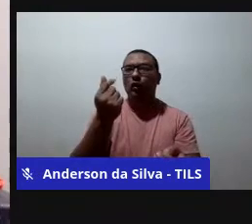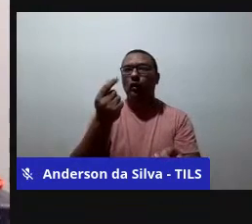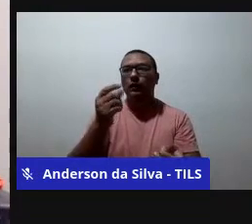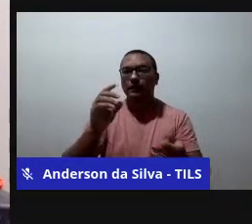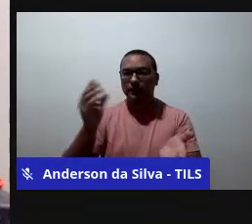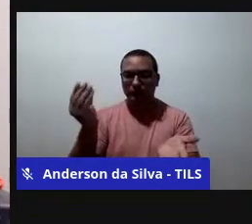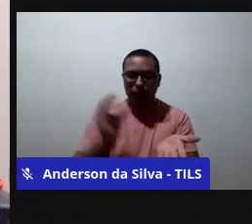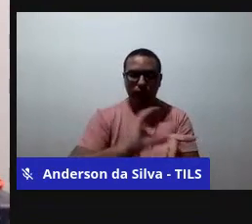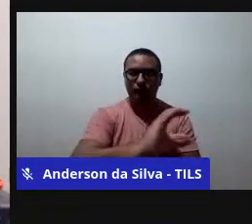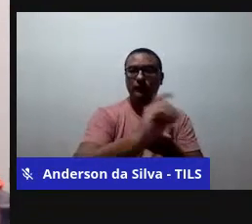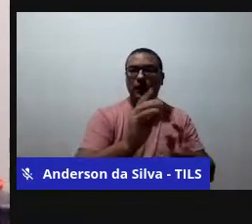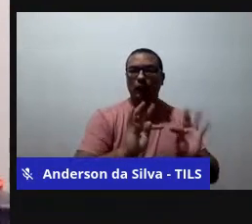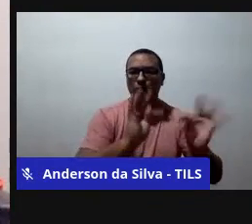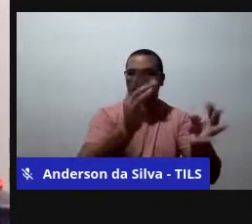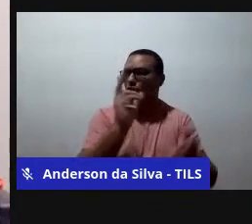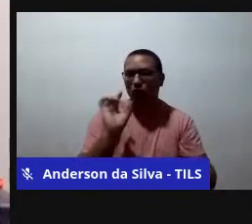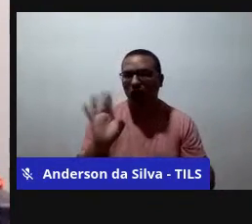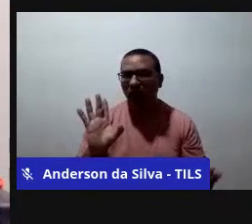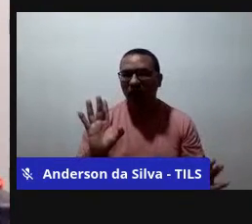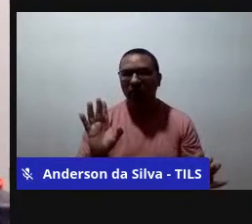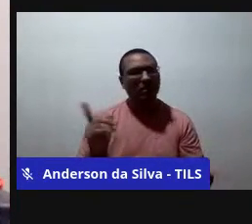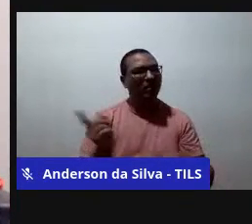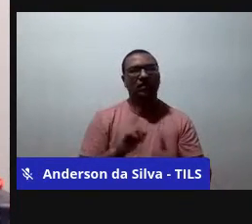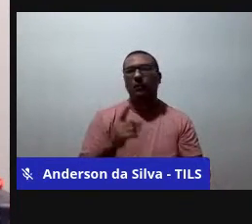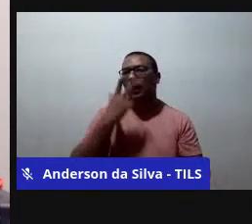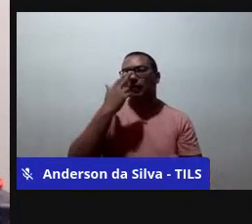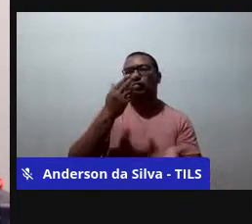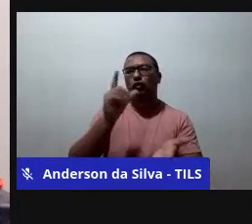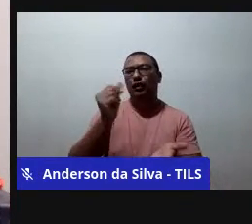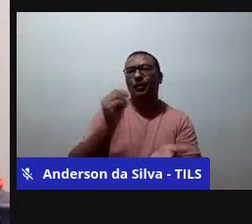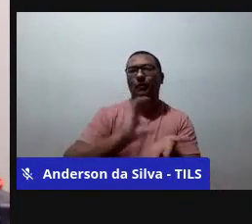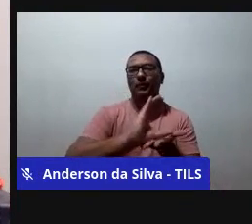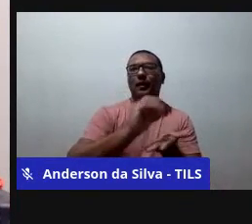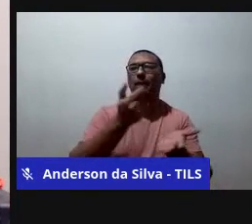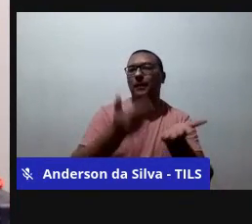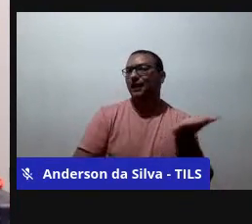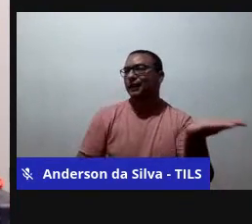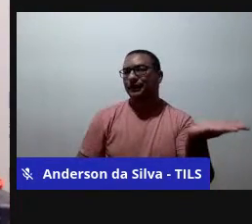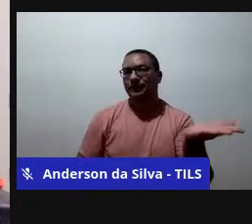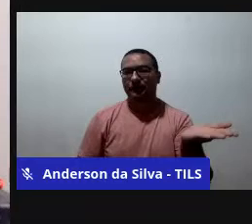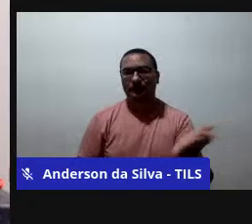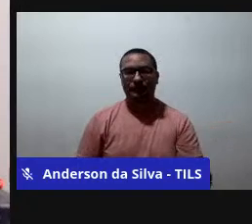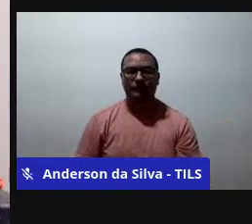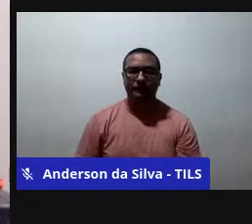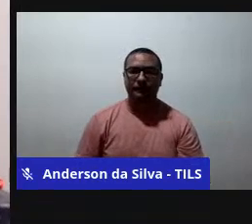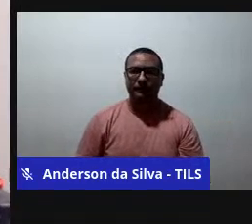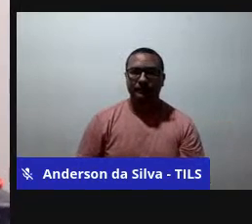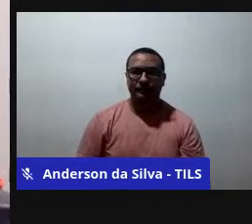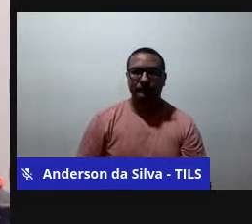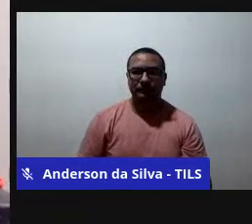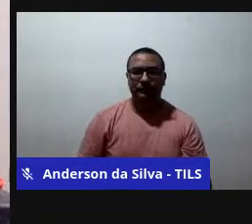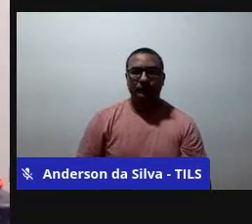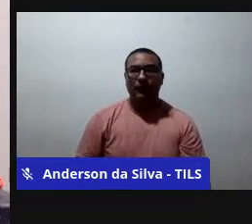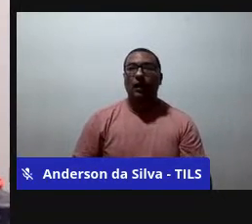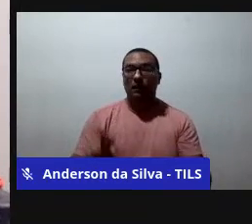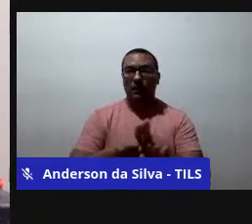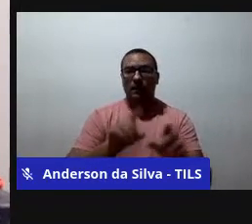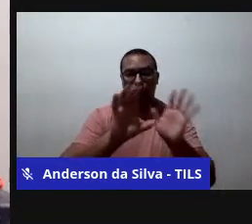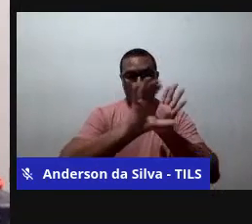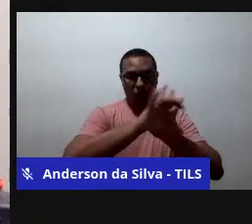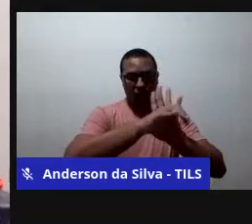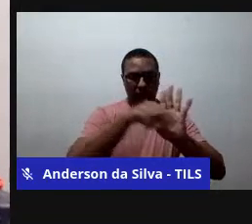tecnologia é desperdício de recurso. Então, esse conceito de cidade inteligente,